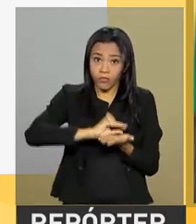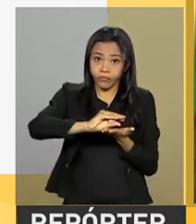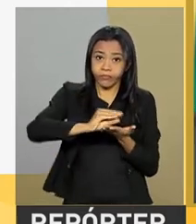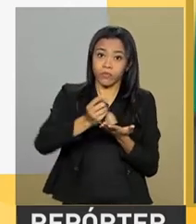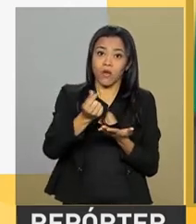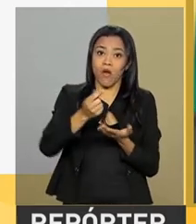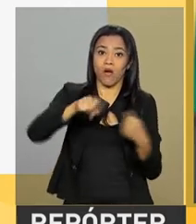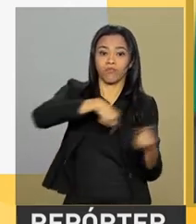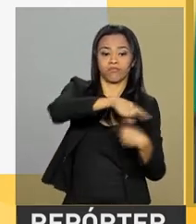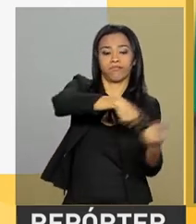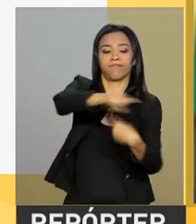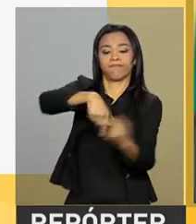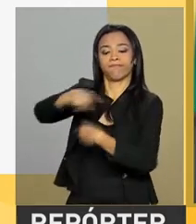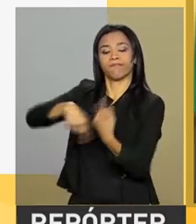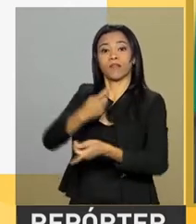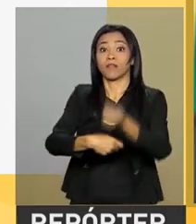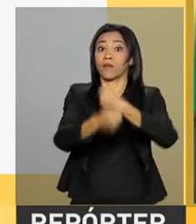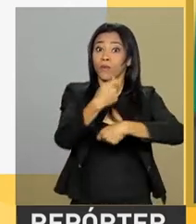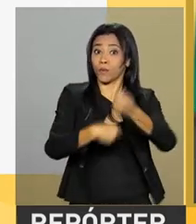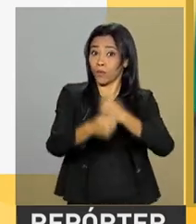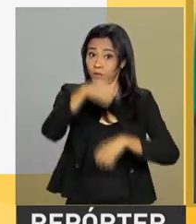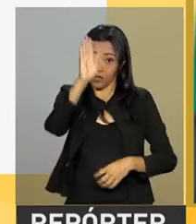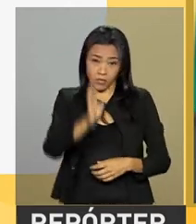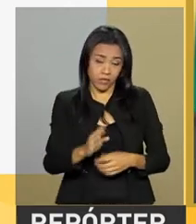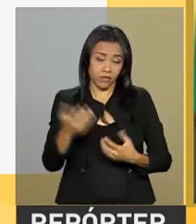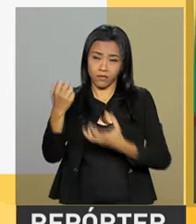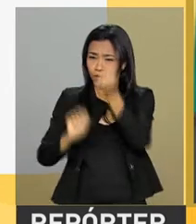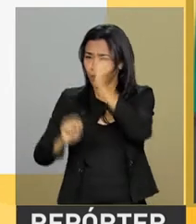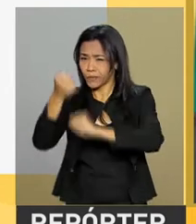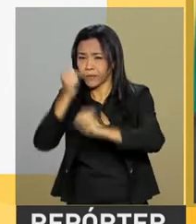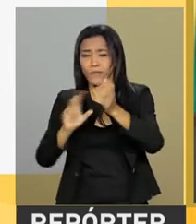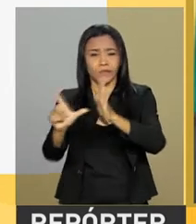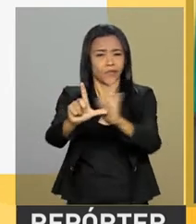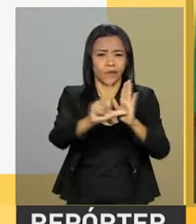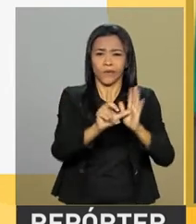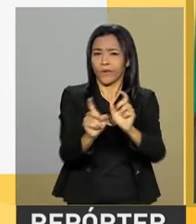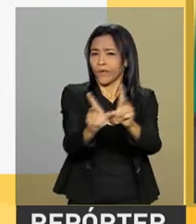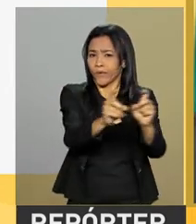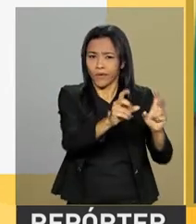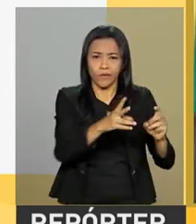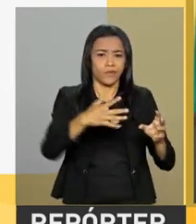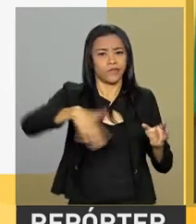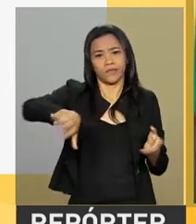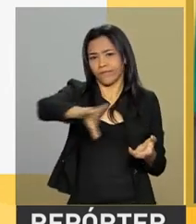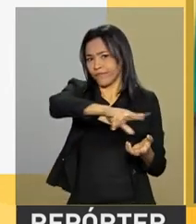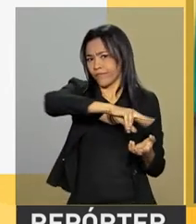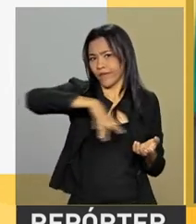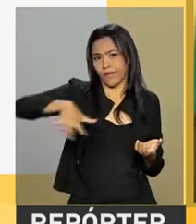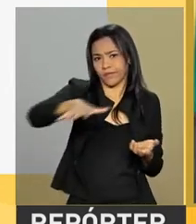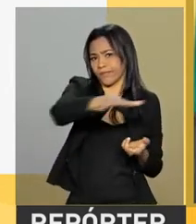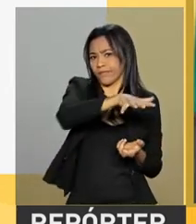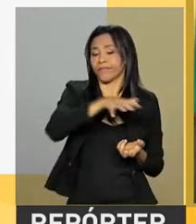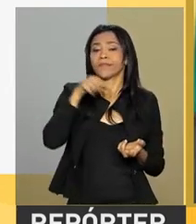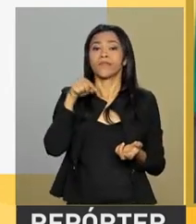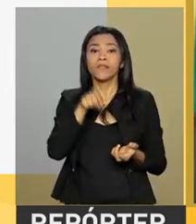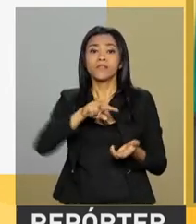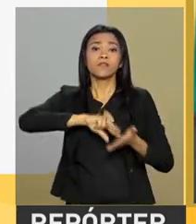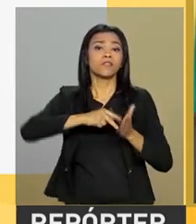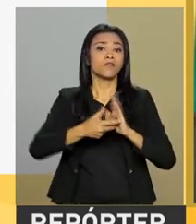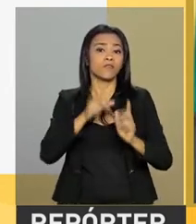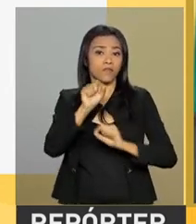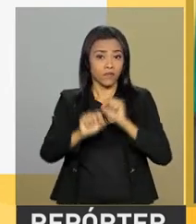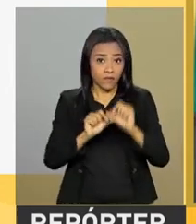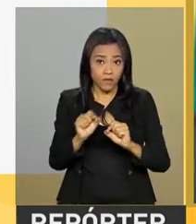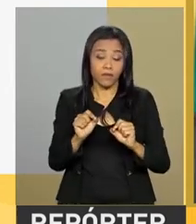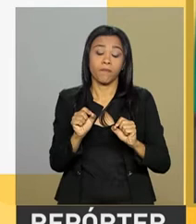uma nova injeção na economia do uso do comércio no varejo não é isso vai significar também a